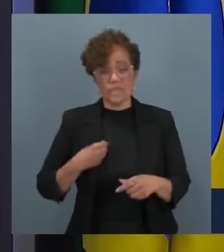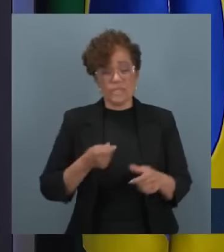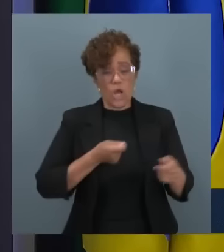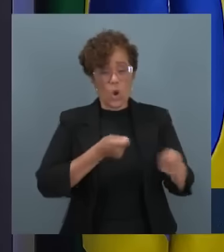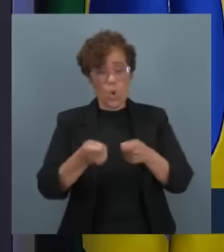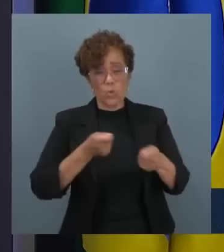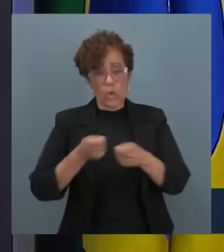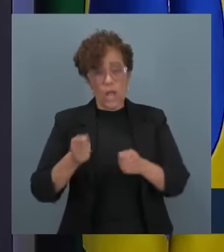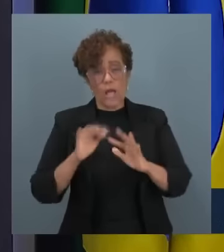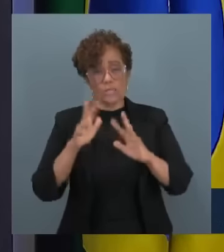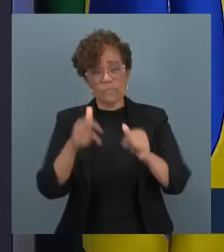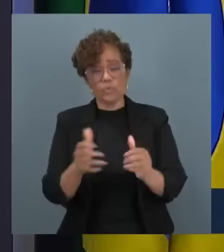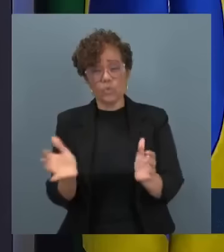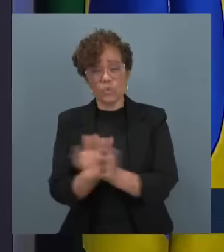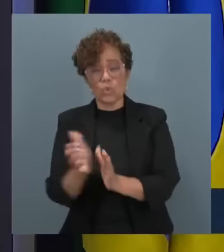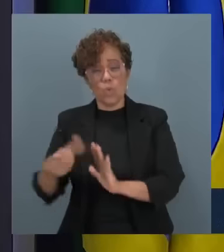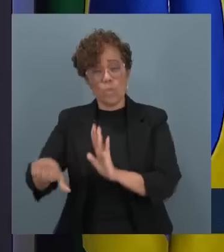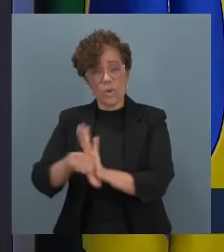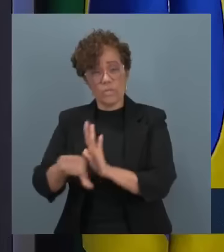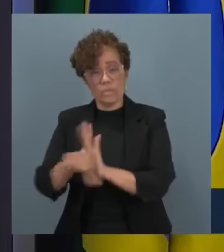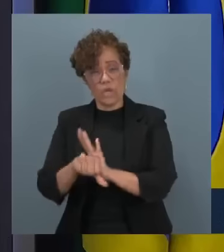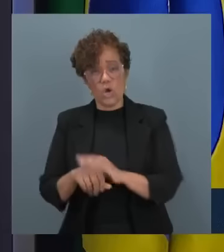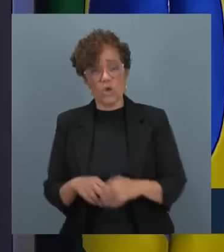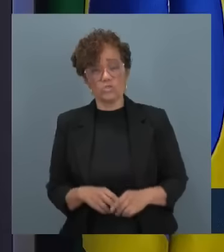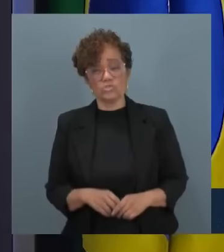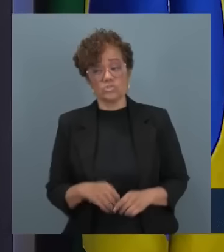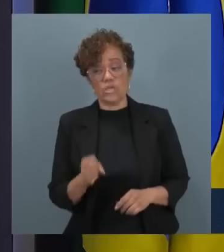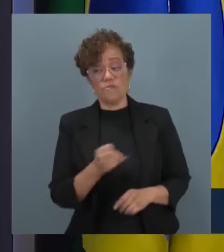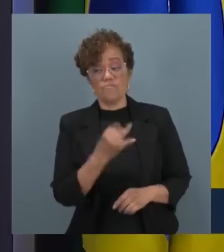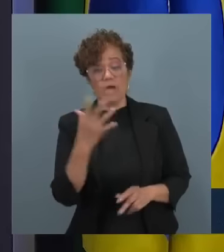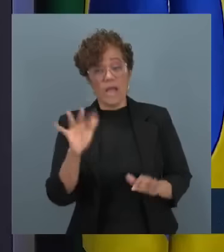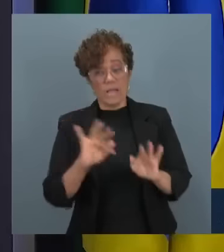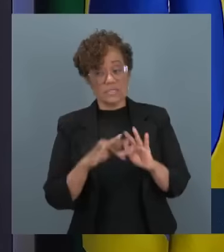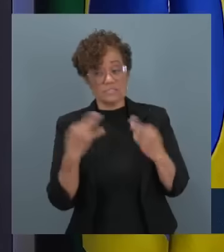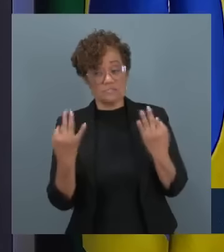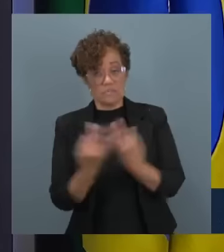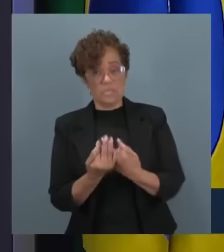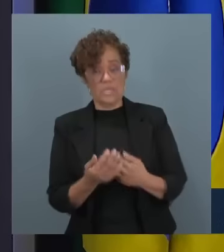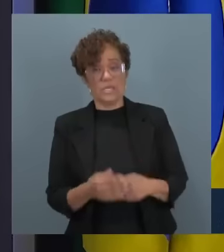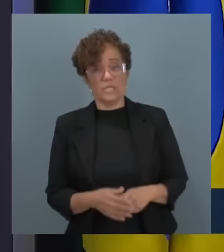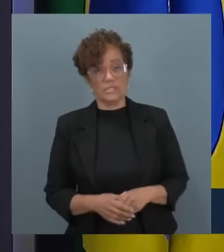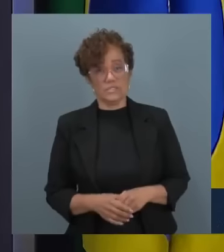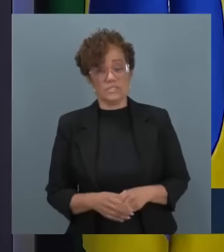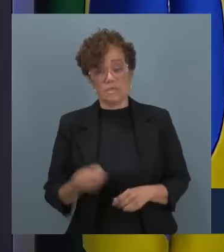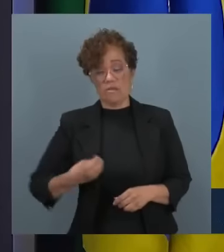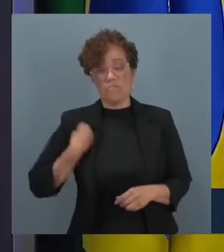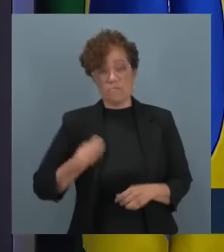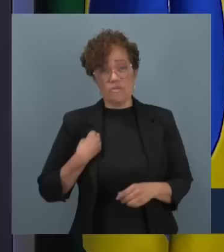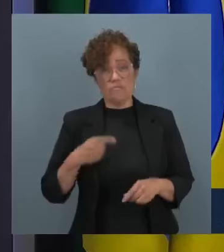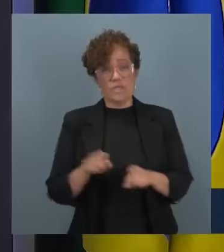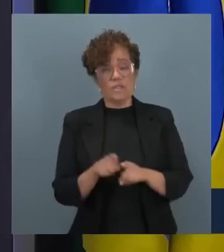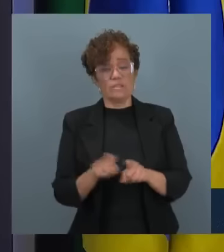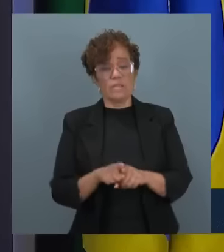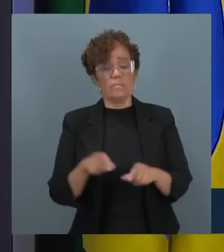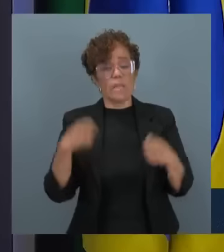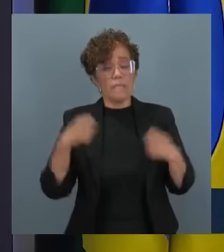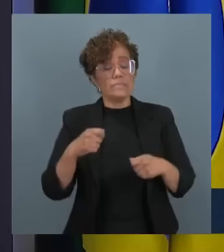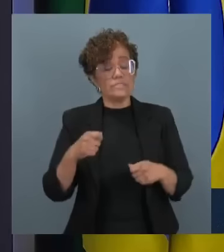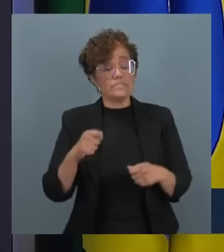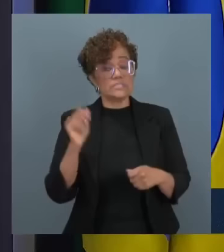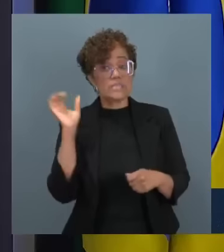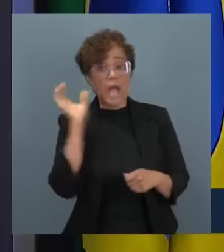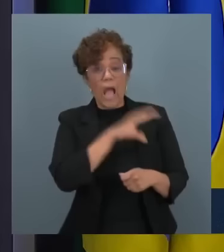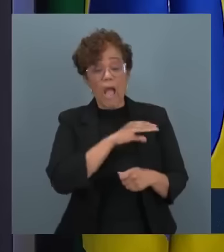criminosos, não pelo Estado. Muitas famílias vivem sob o toque de recolher